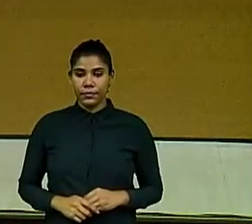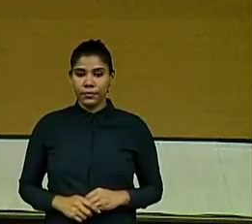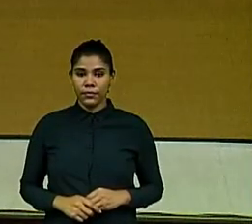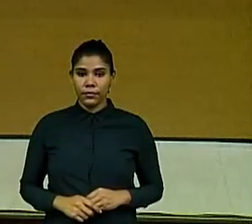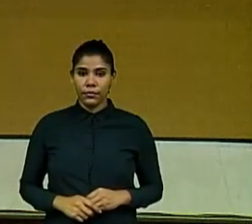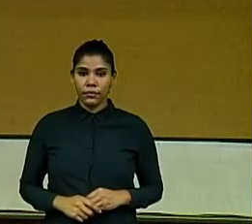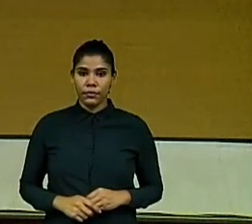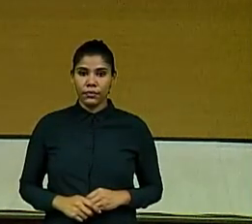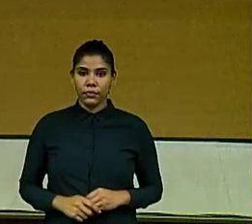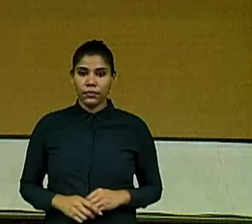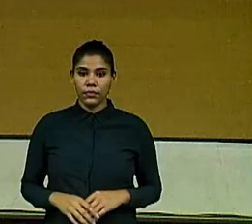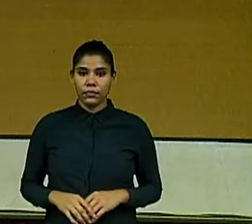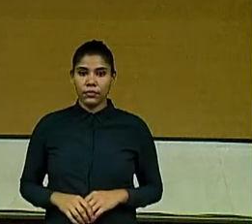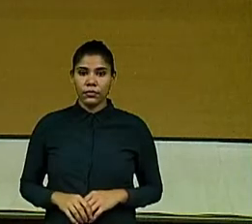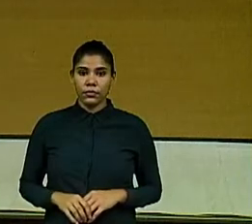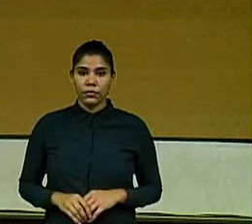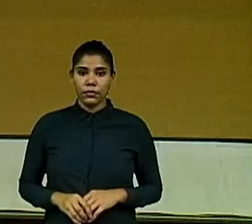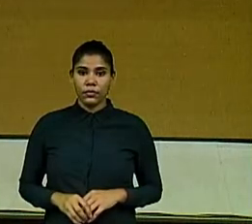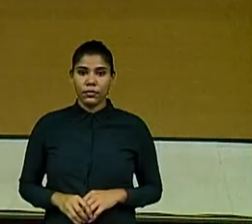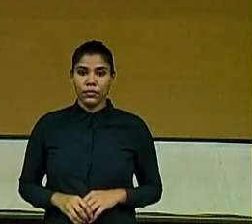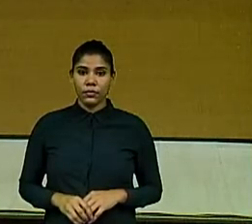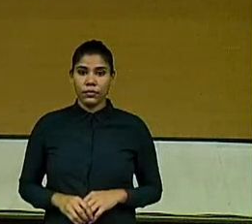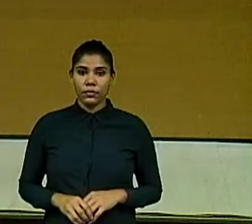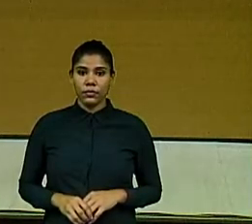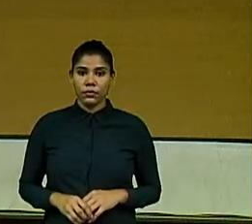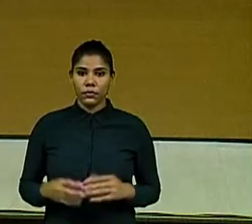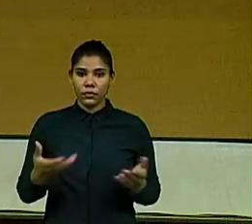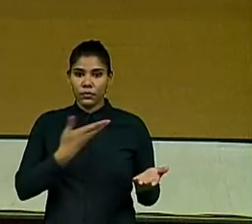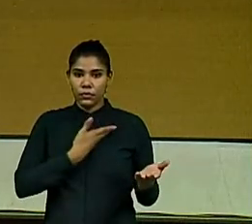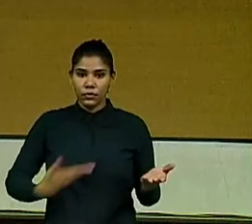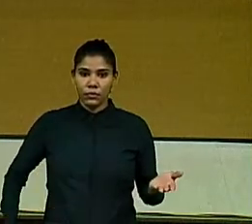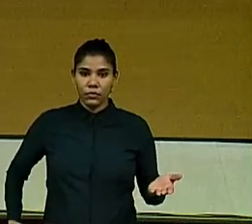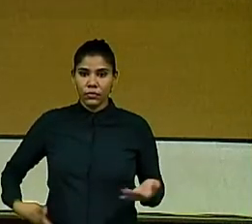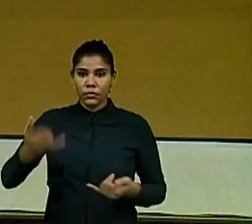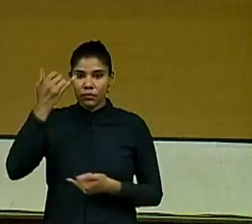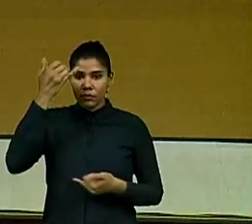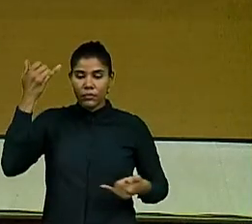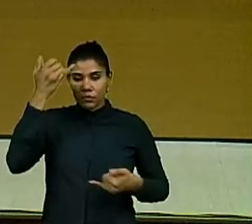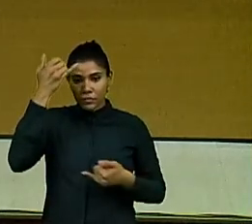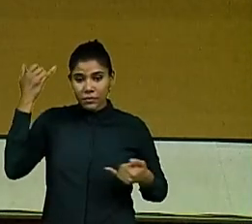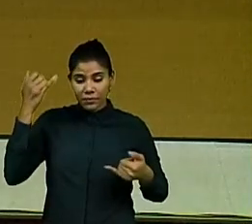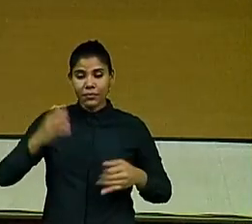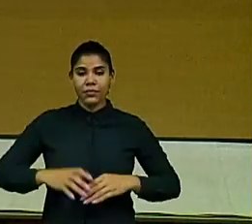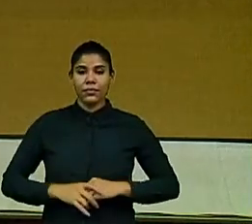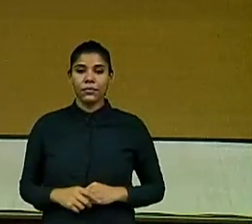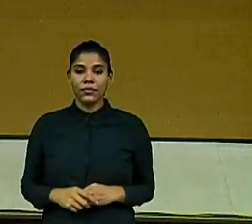no mandato dela Oi governadora tá